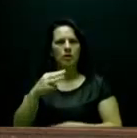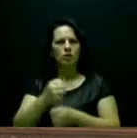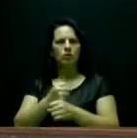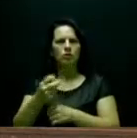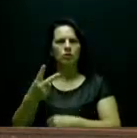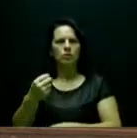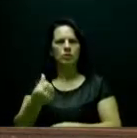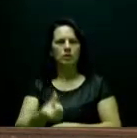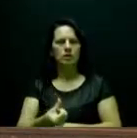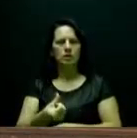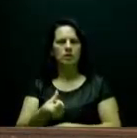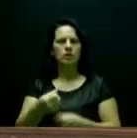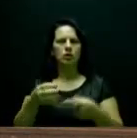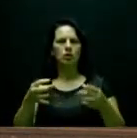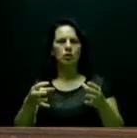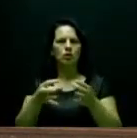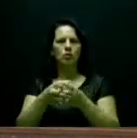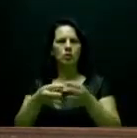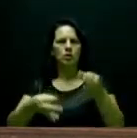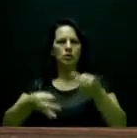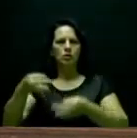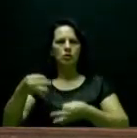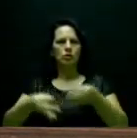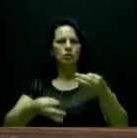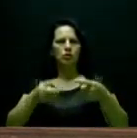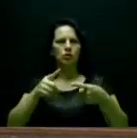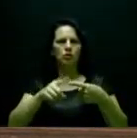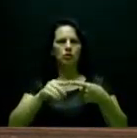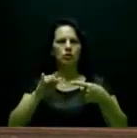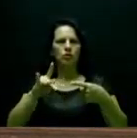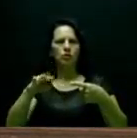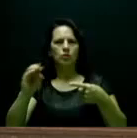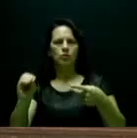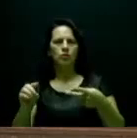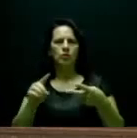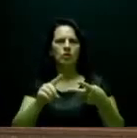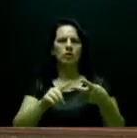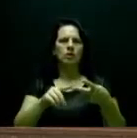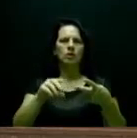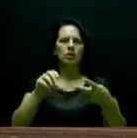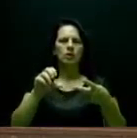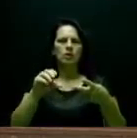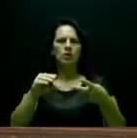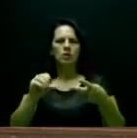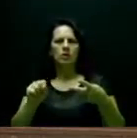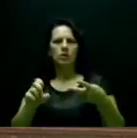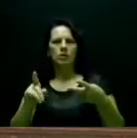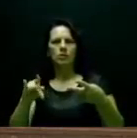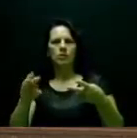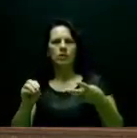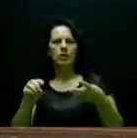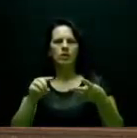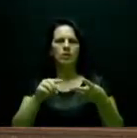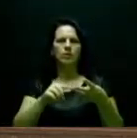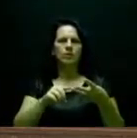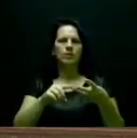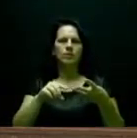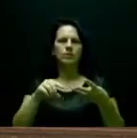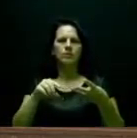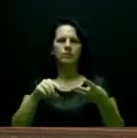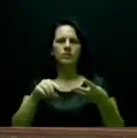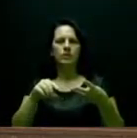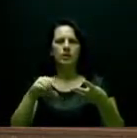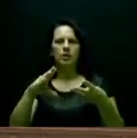2016. Comissão de Justiça e Redação, Fábio Alves Moreira, presidente e relator. Severino Tarcísio da Silva, vice-presidente. César da Silva Nascimento,